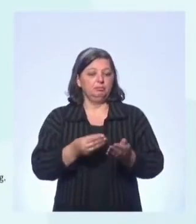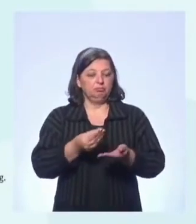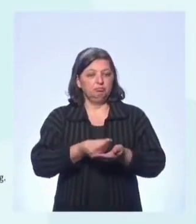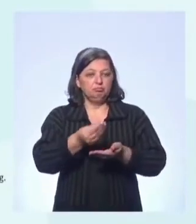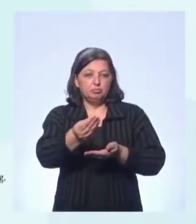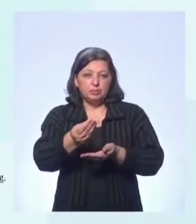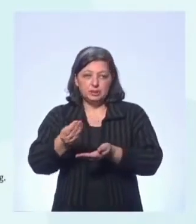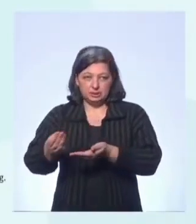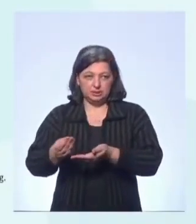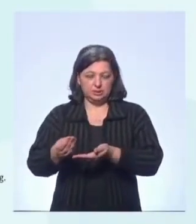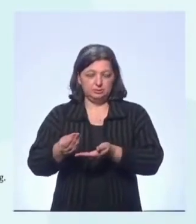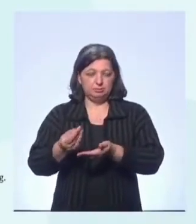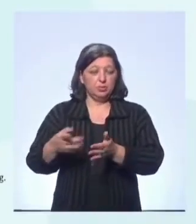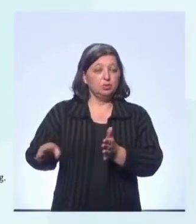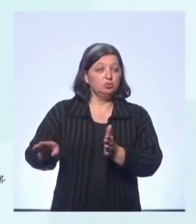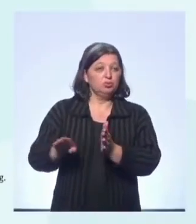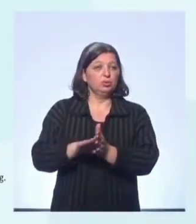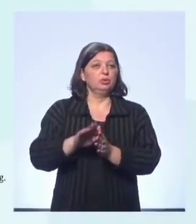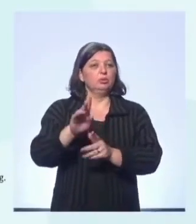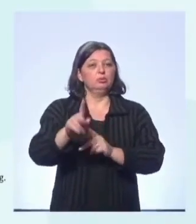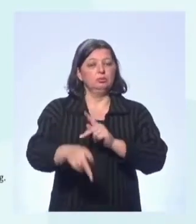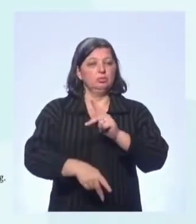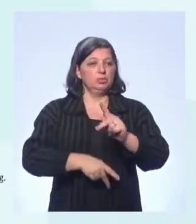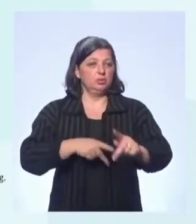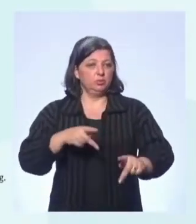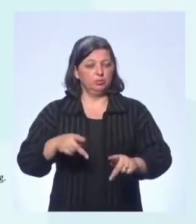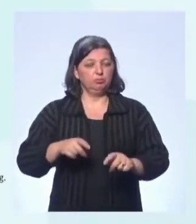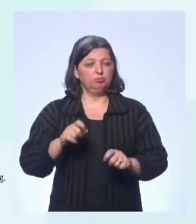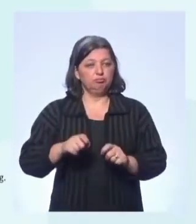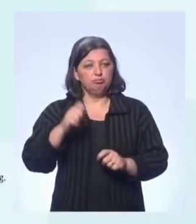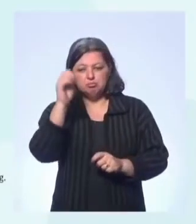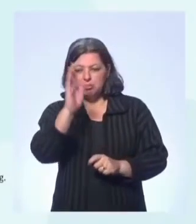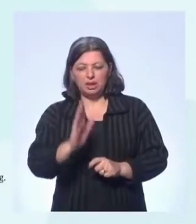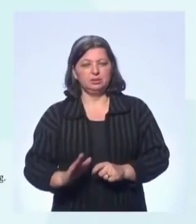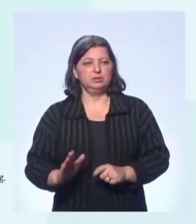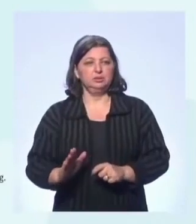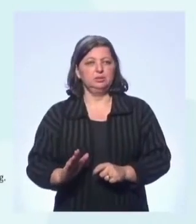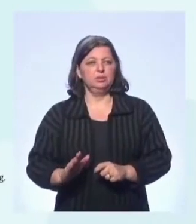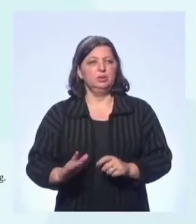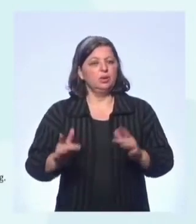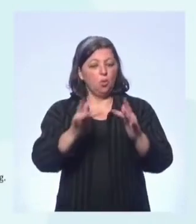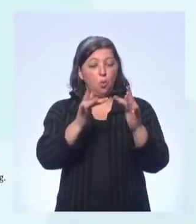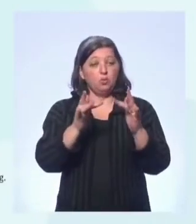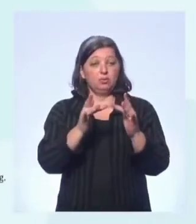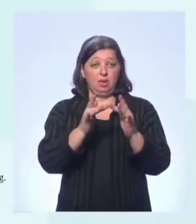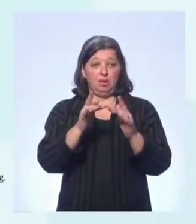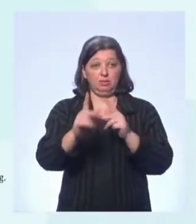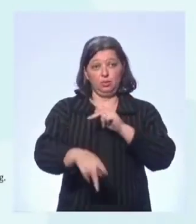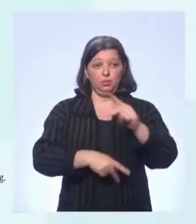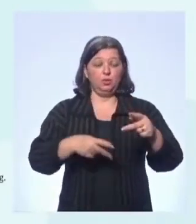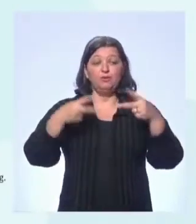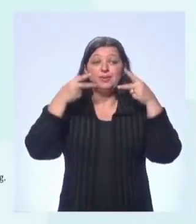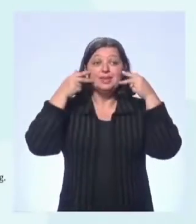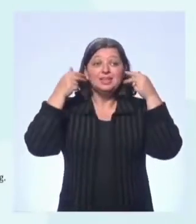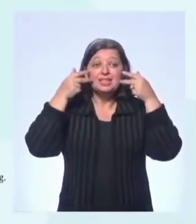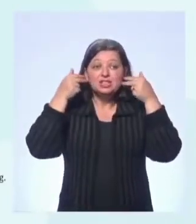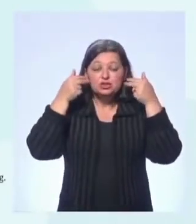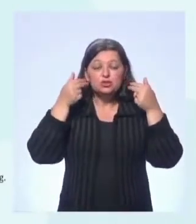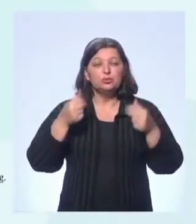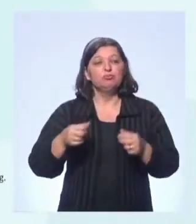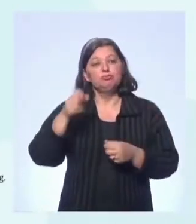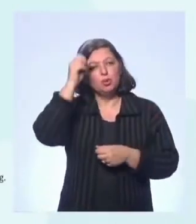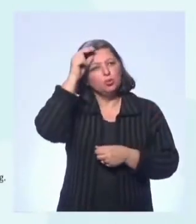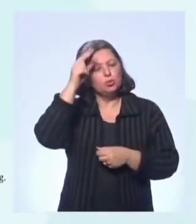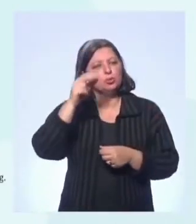aos territórios brasileiros e terem contato com a cultura indígena, os europeus realizaram